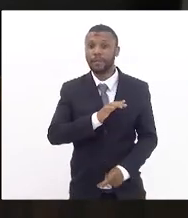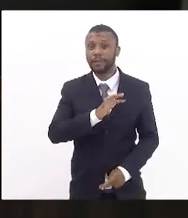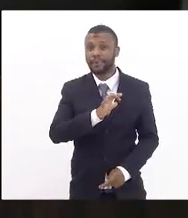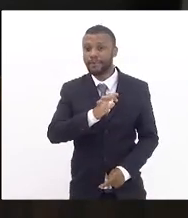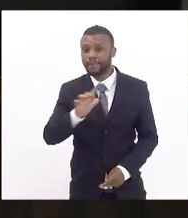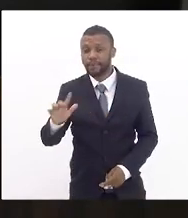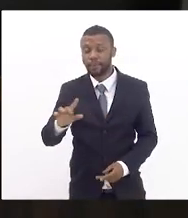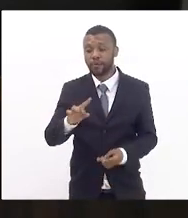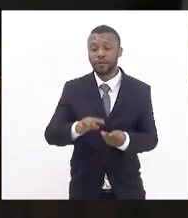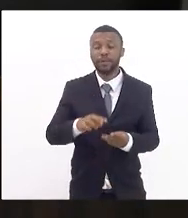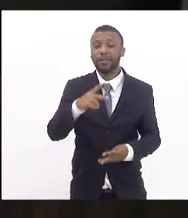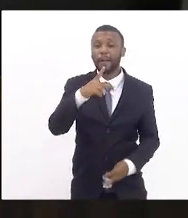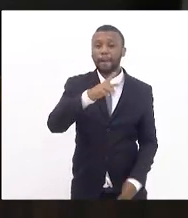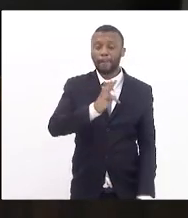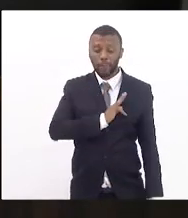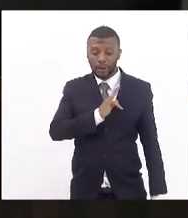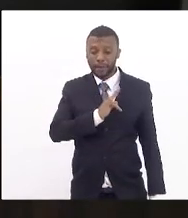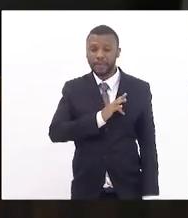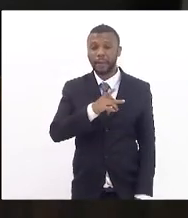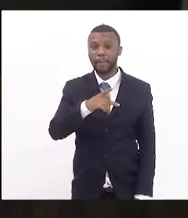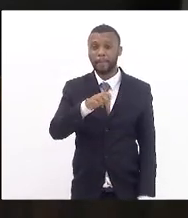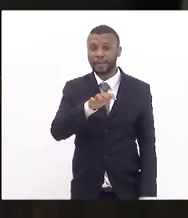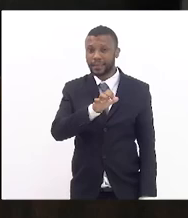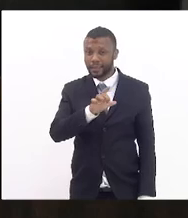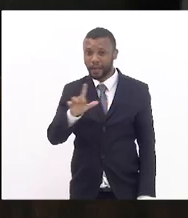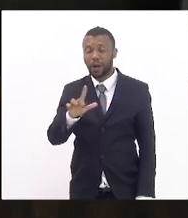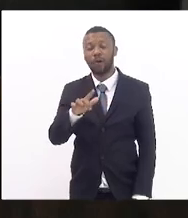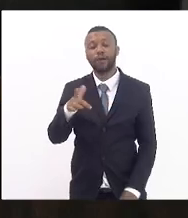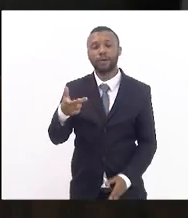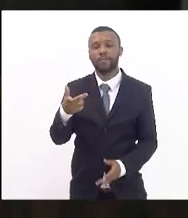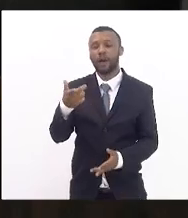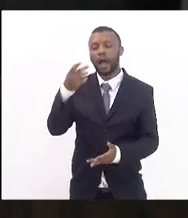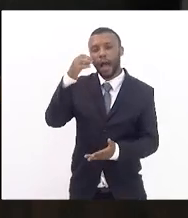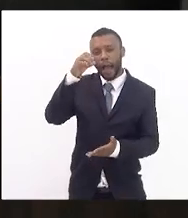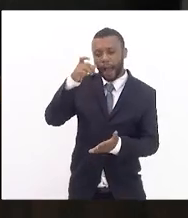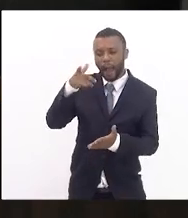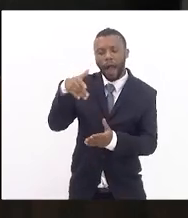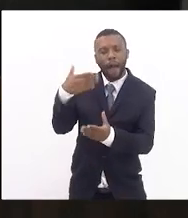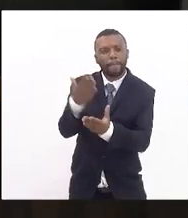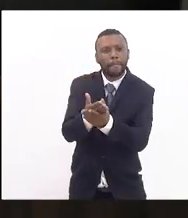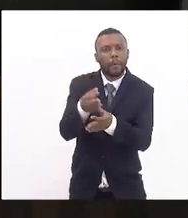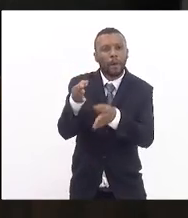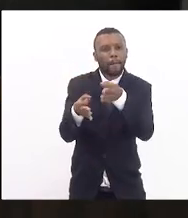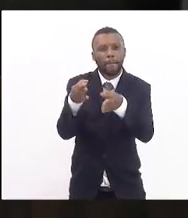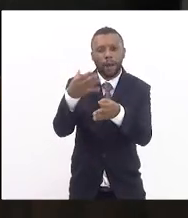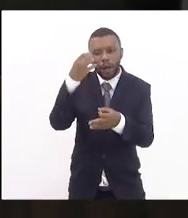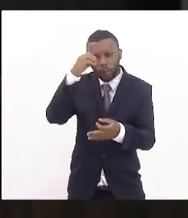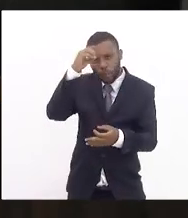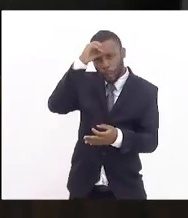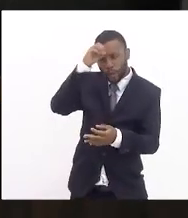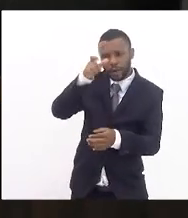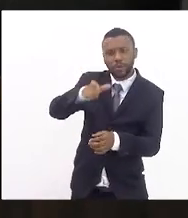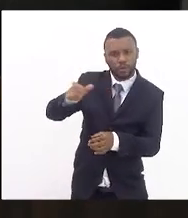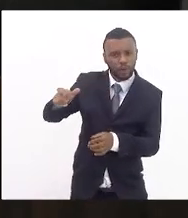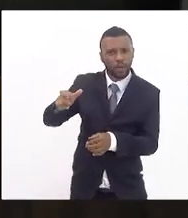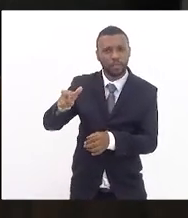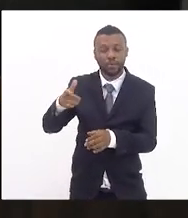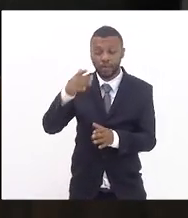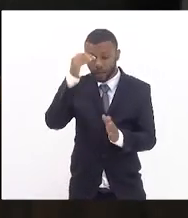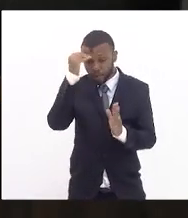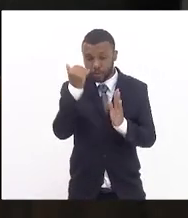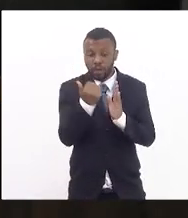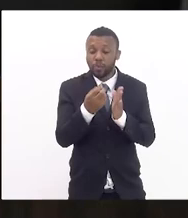Penal, absolvidos judicialmente com fulcro no artigo 386, incisos 1, 2, 3 e 4 do Código de Processo